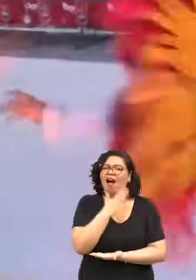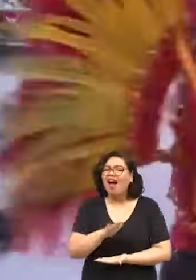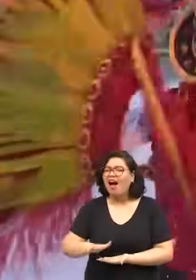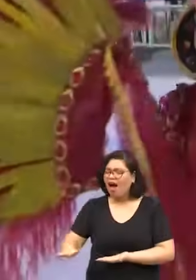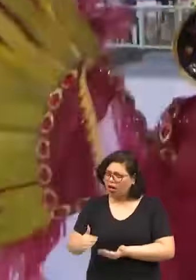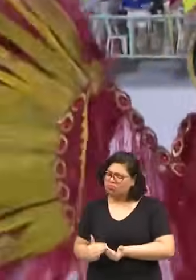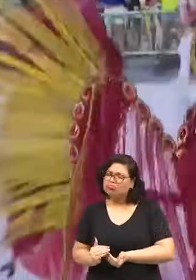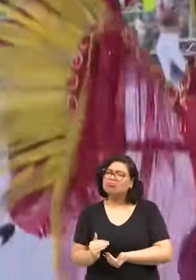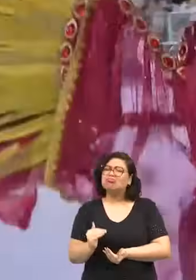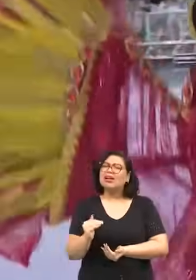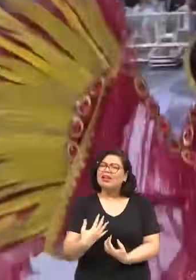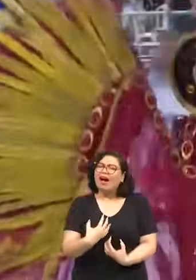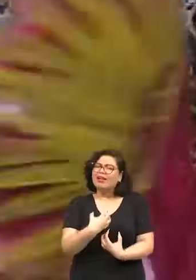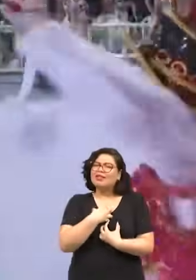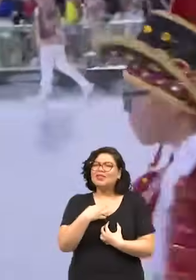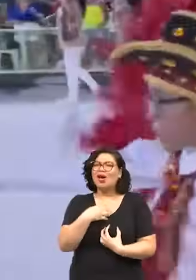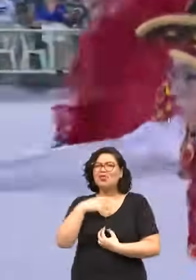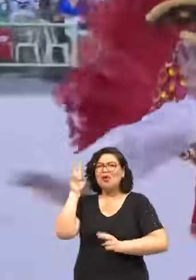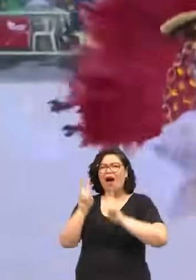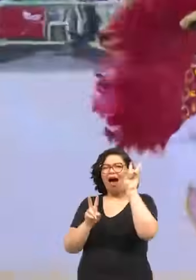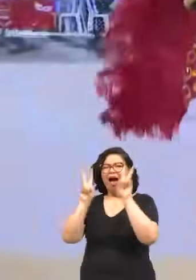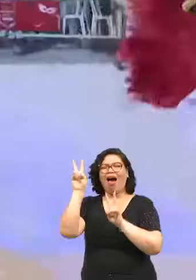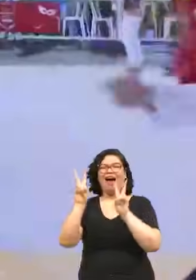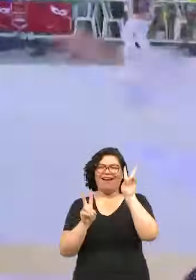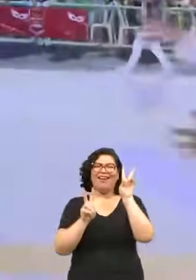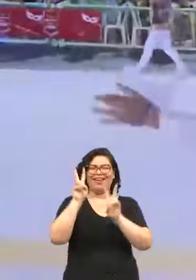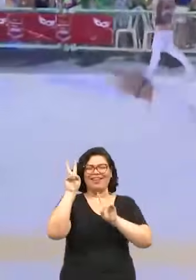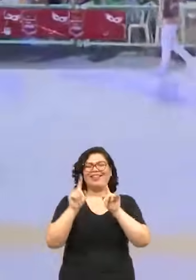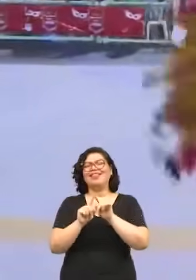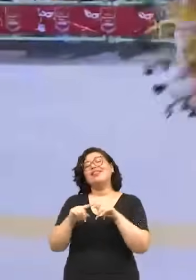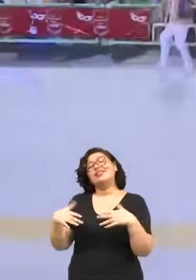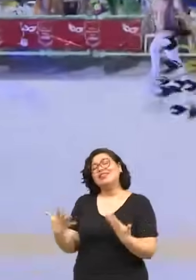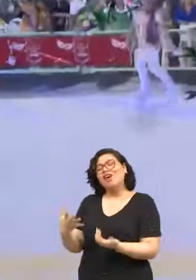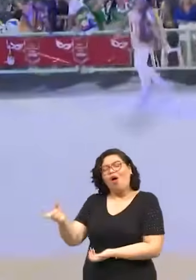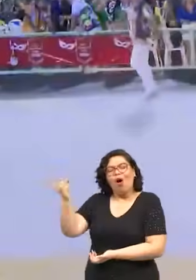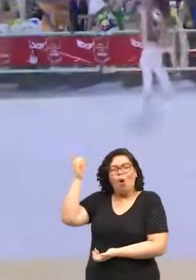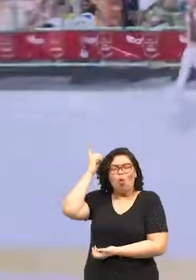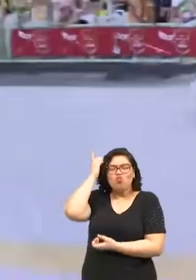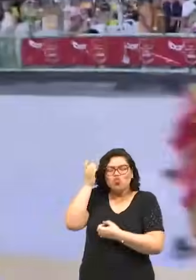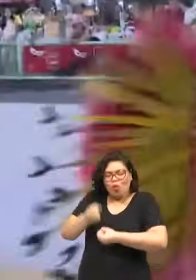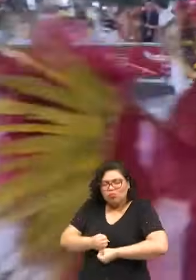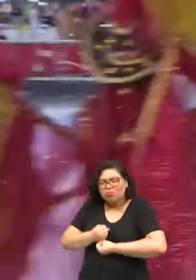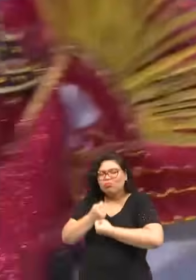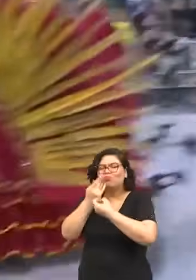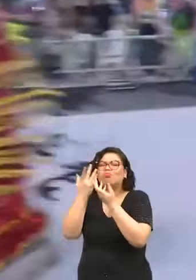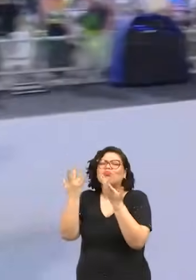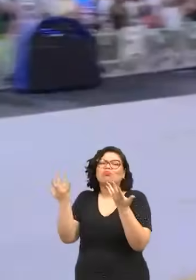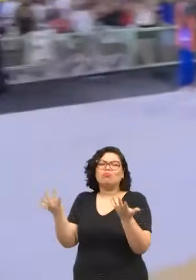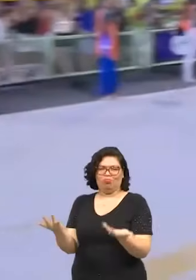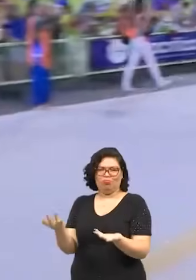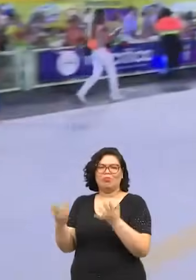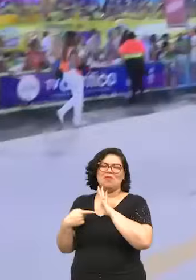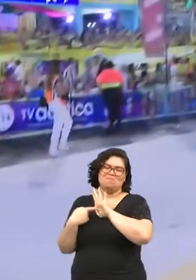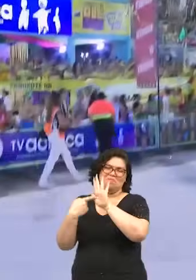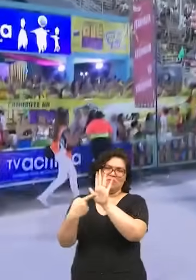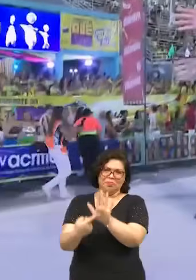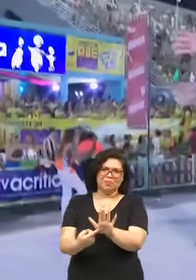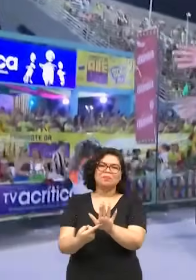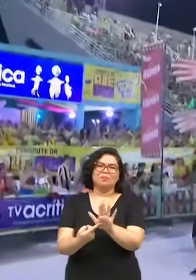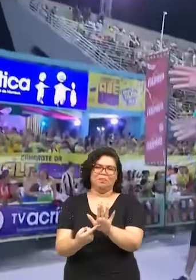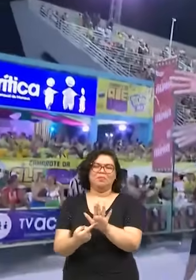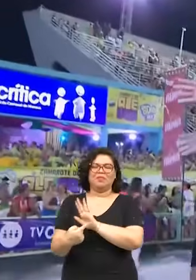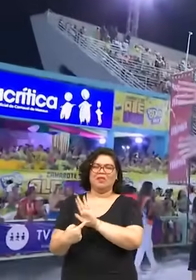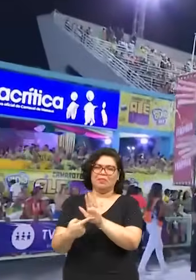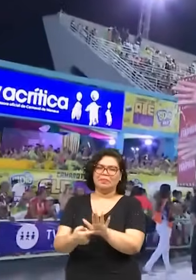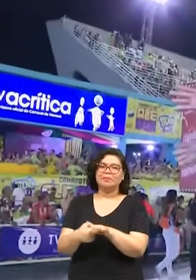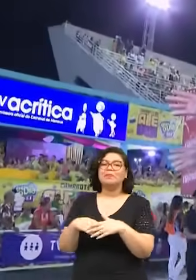a sentir o carnaval de pertinho e, claro, colocar o dom deles ali apresentando, né? Se